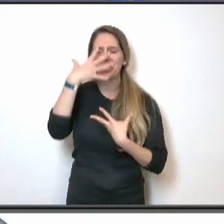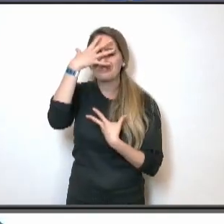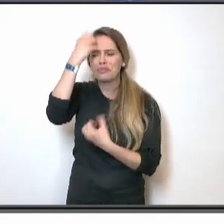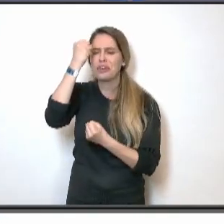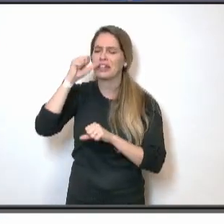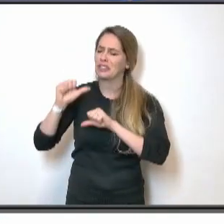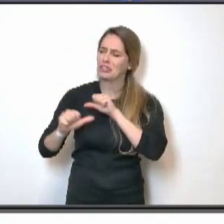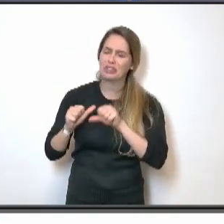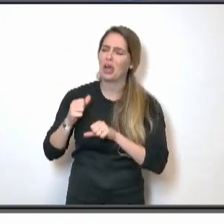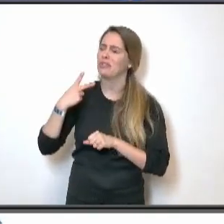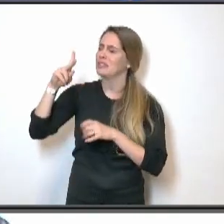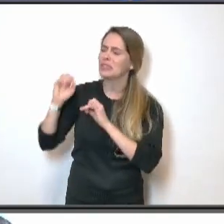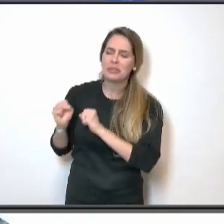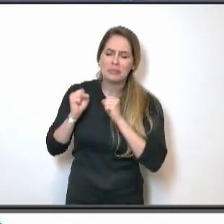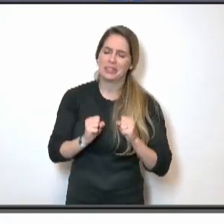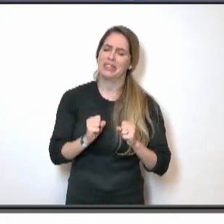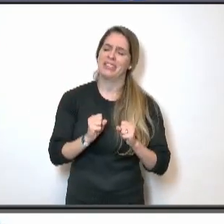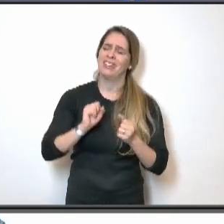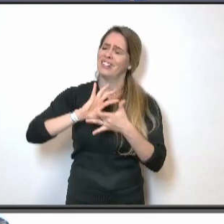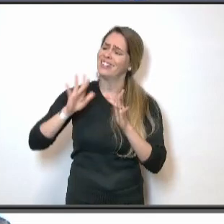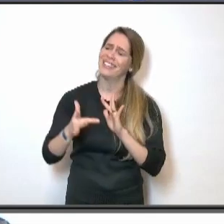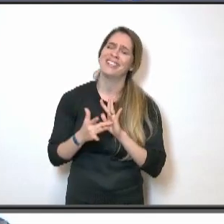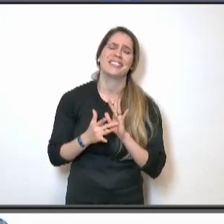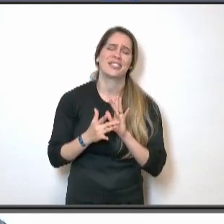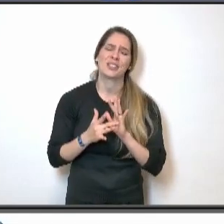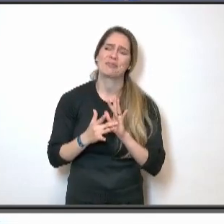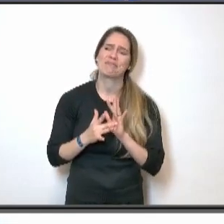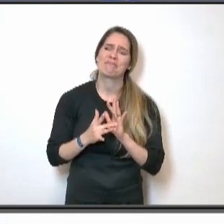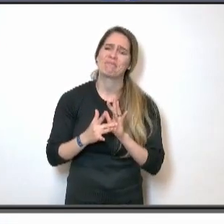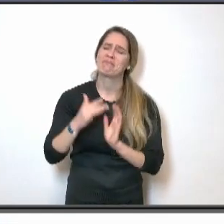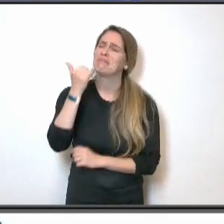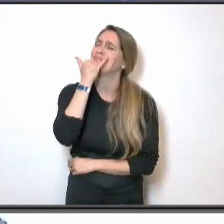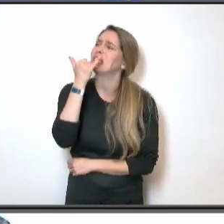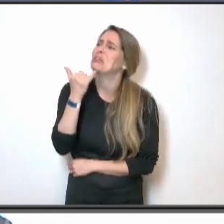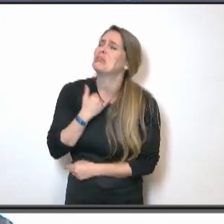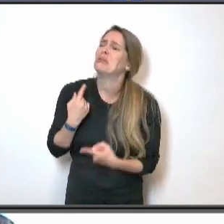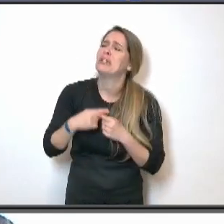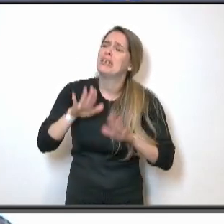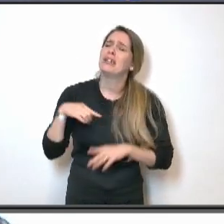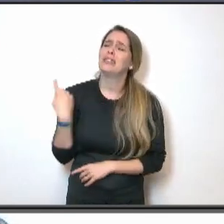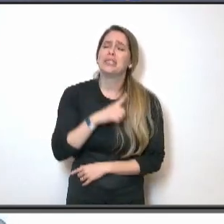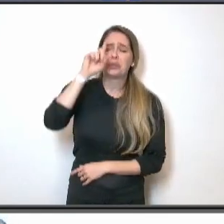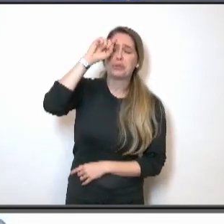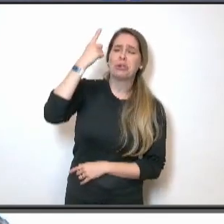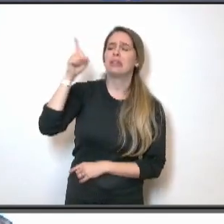poder. Oh, Jesus, perdoa-nos quando duvidamos do teu